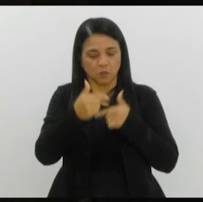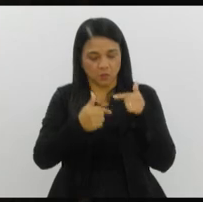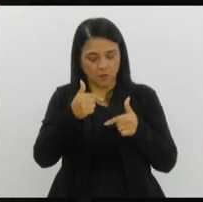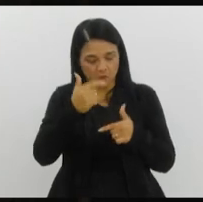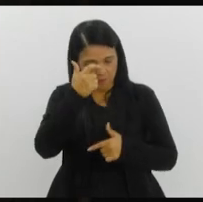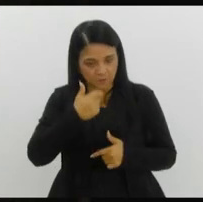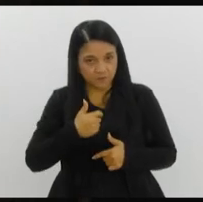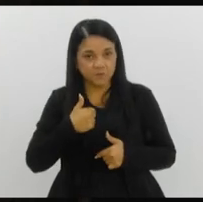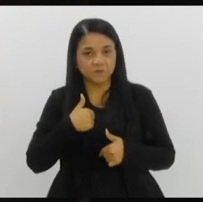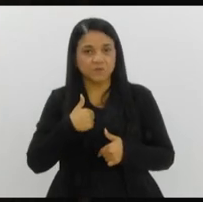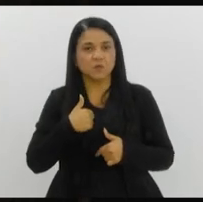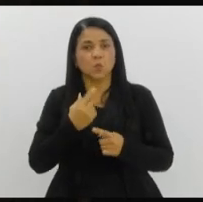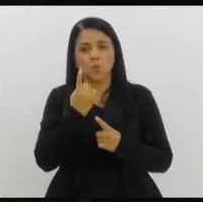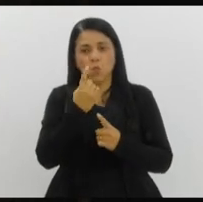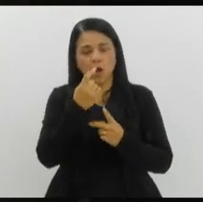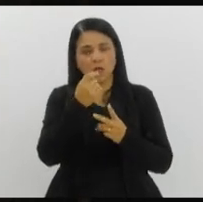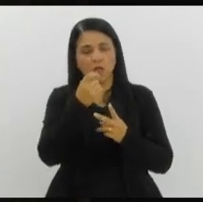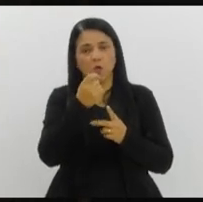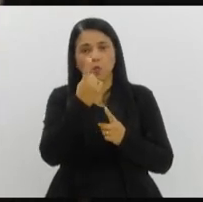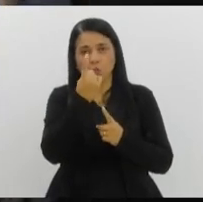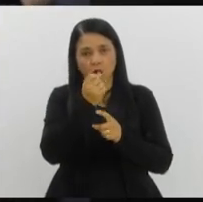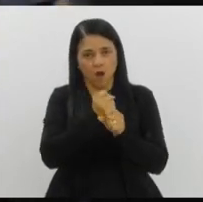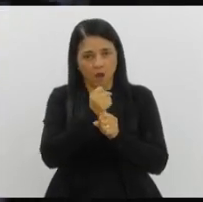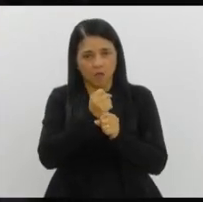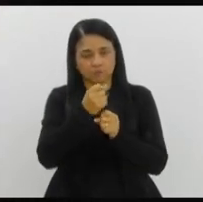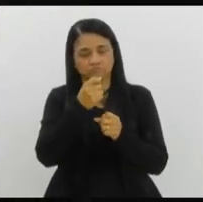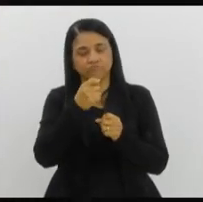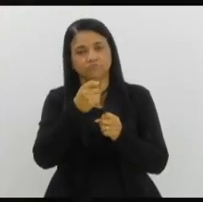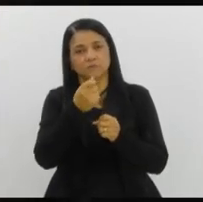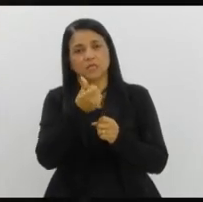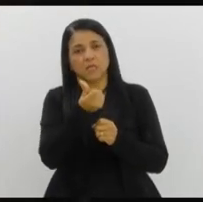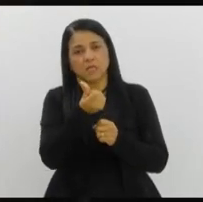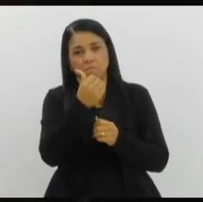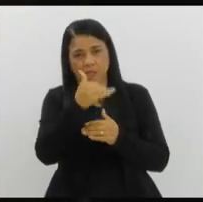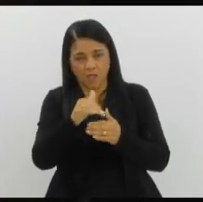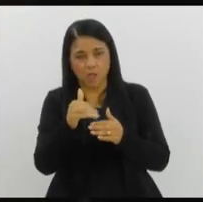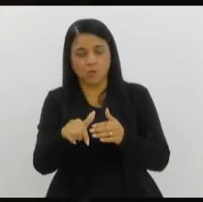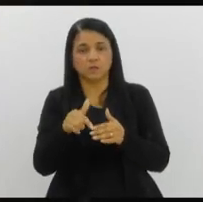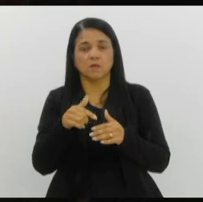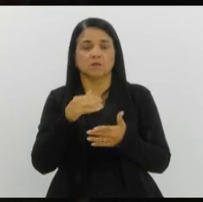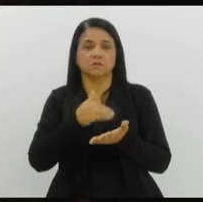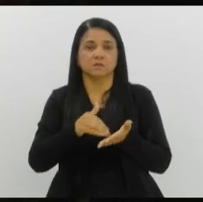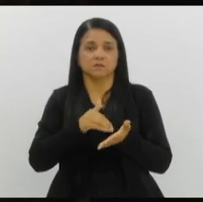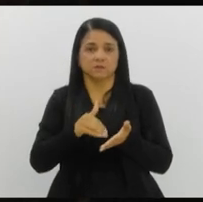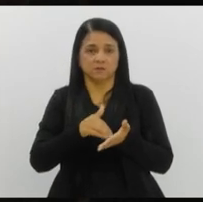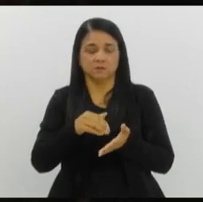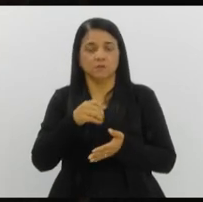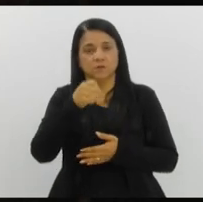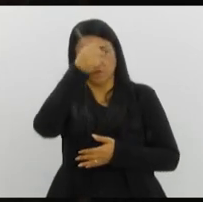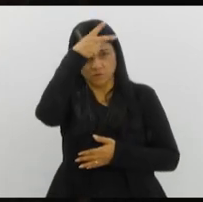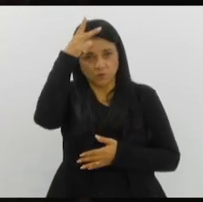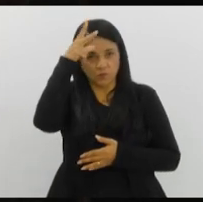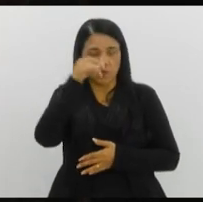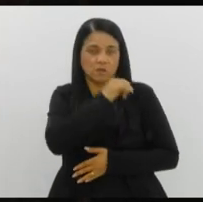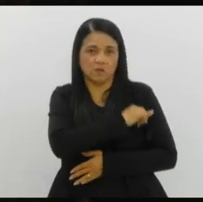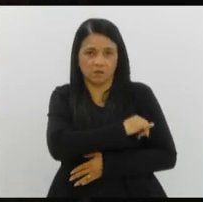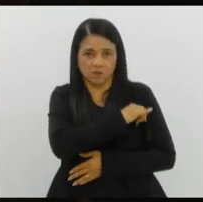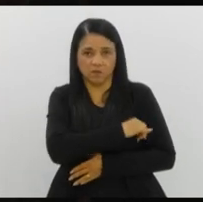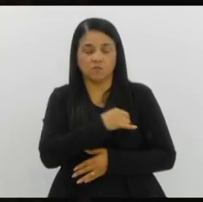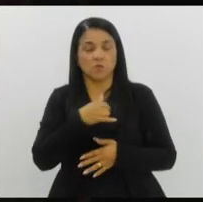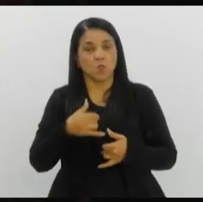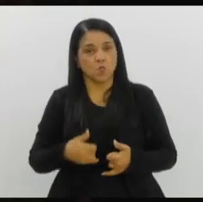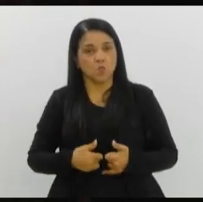tive, ao longo do último ano e meio, como secretário da Casa Civil da Prefeitura do Rio, e é sempre uma honra muito grande